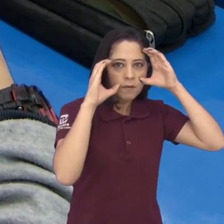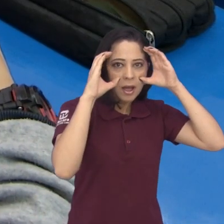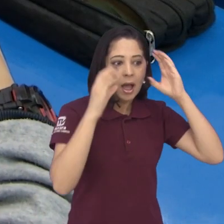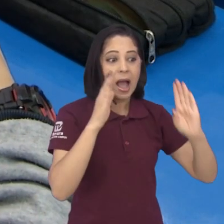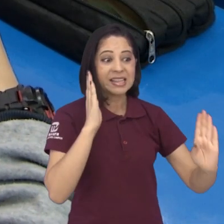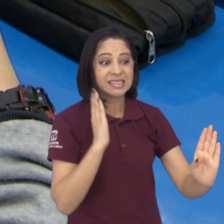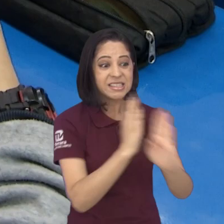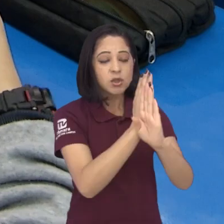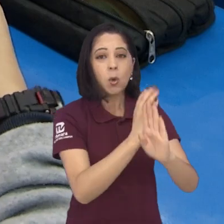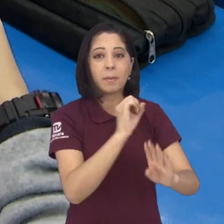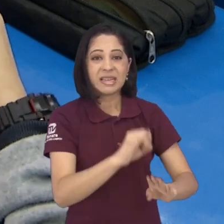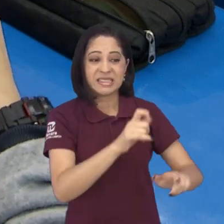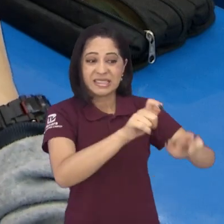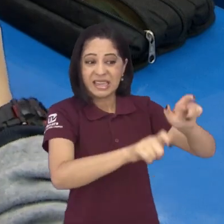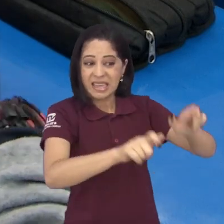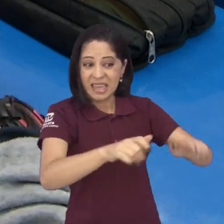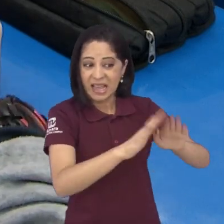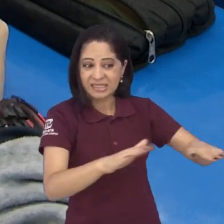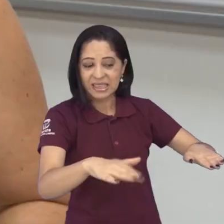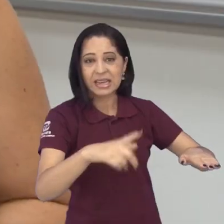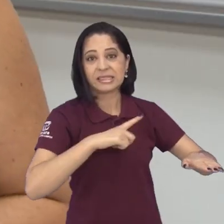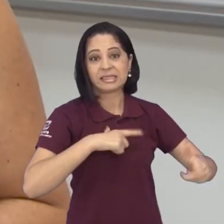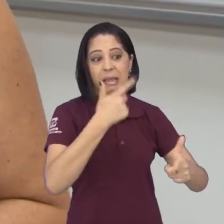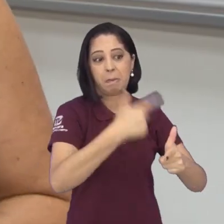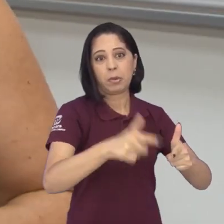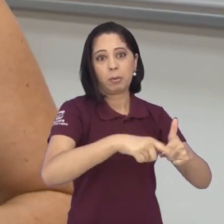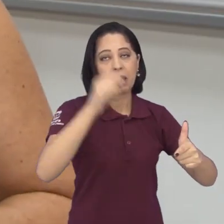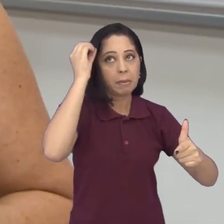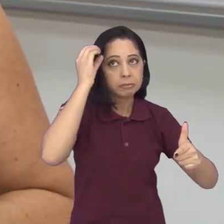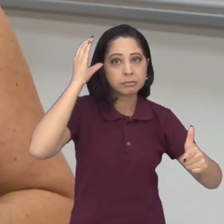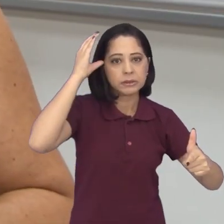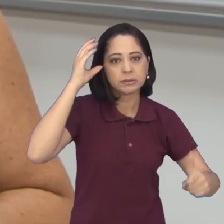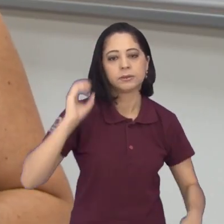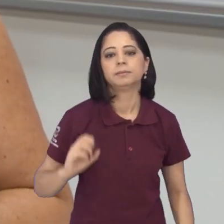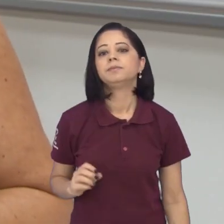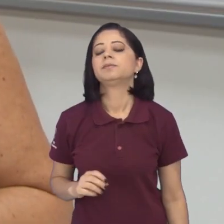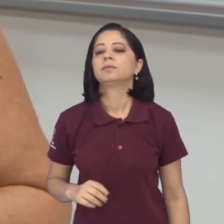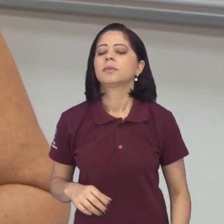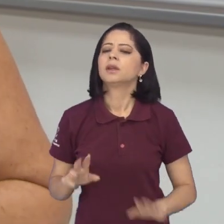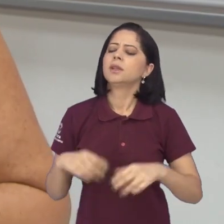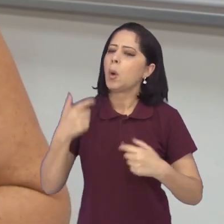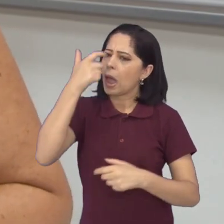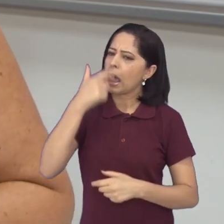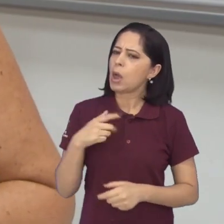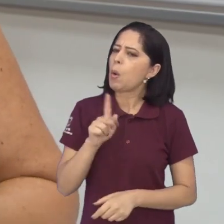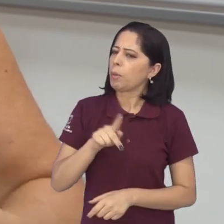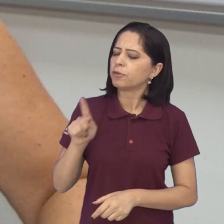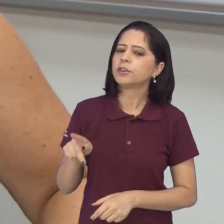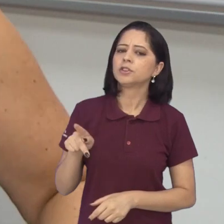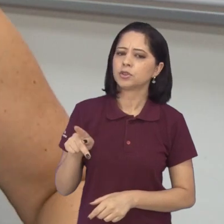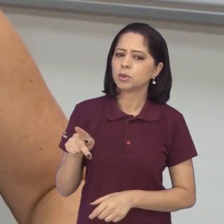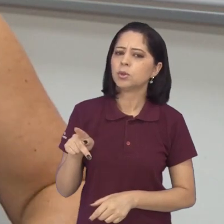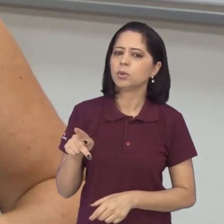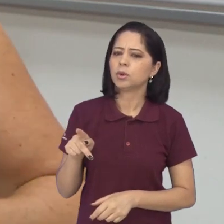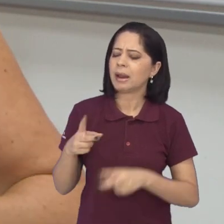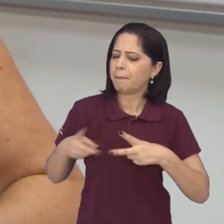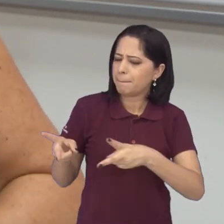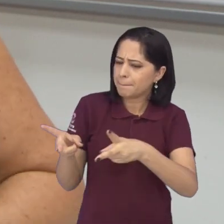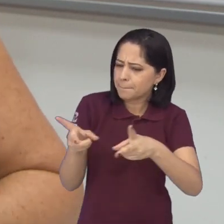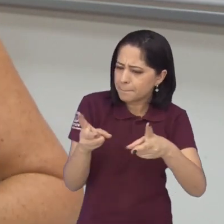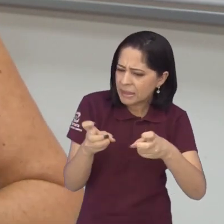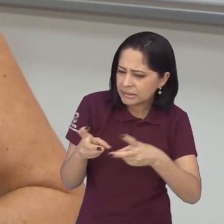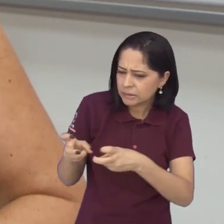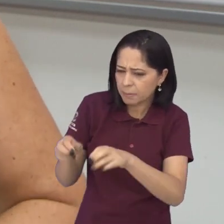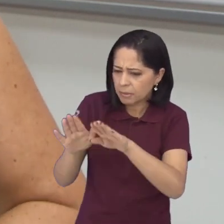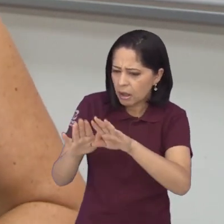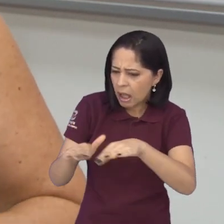possíveis problemas no desenvolvimento escolar. A ideia veio exatamente de um olhar de professora, né? Na sala de aula a